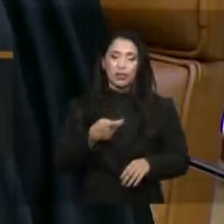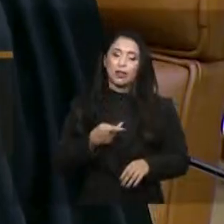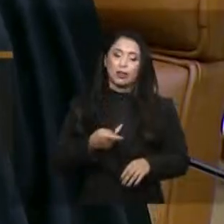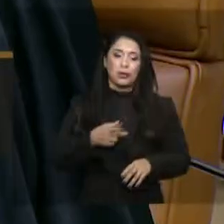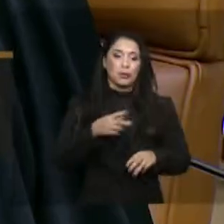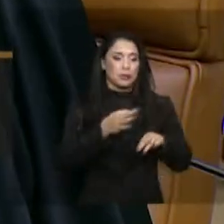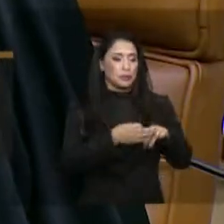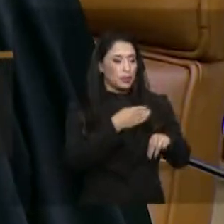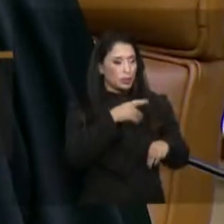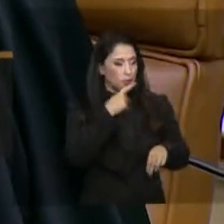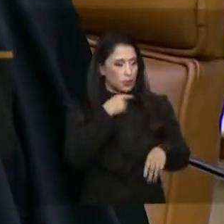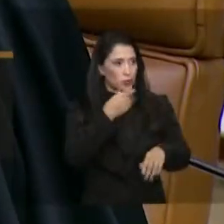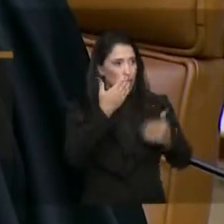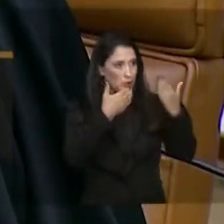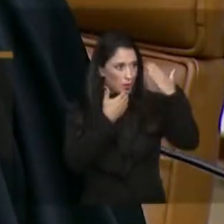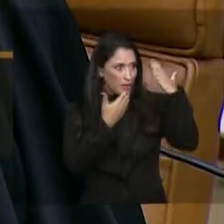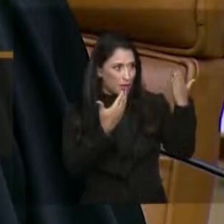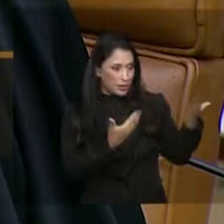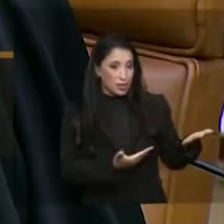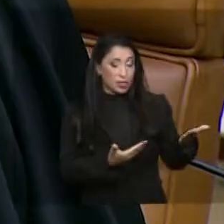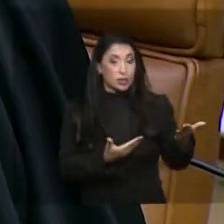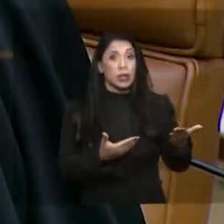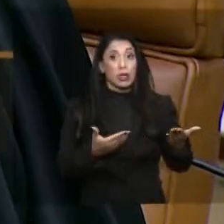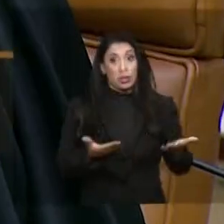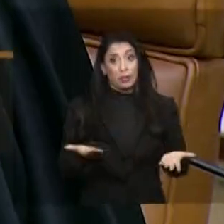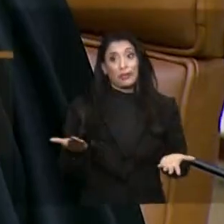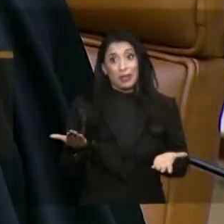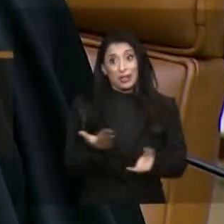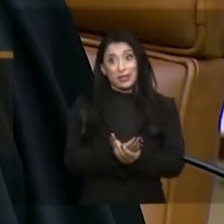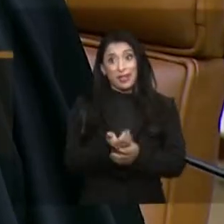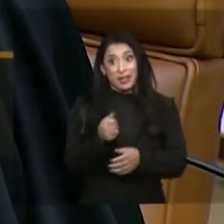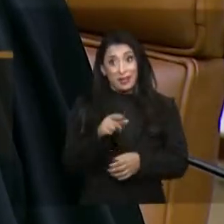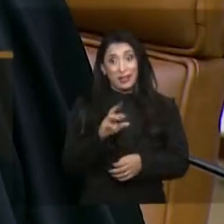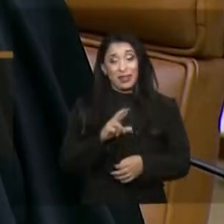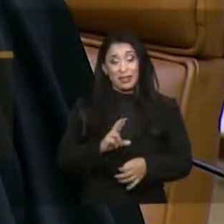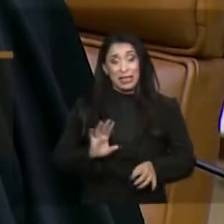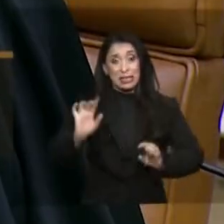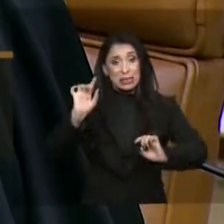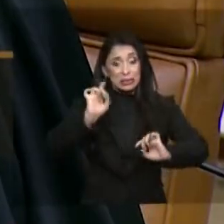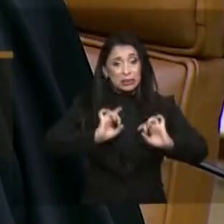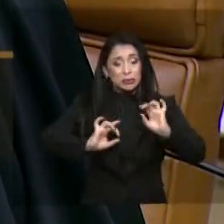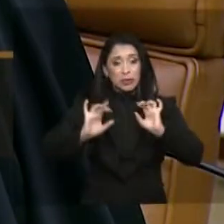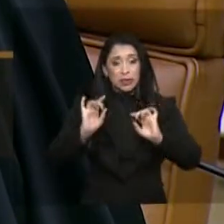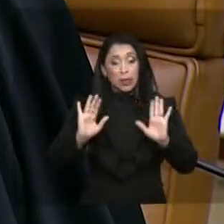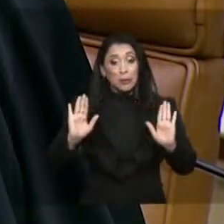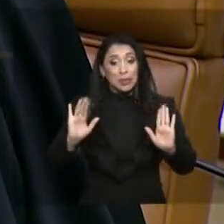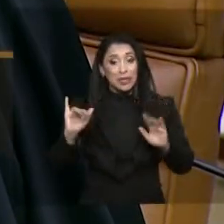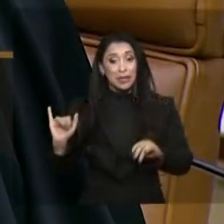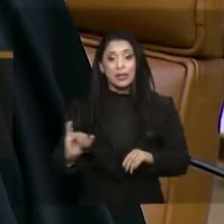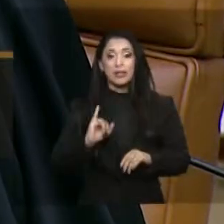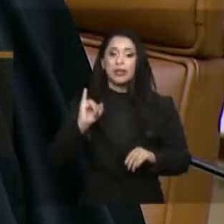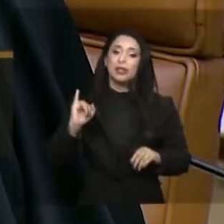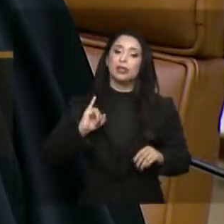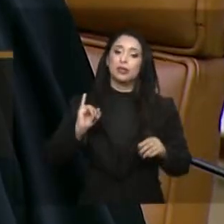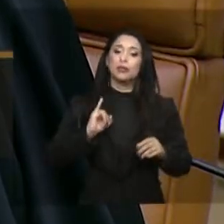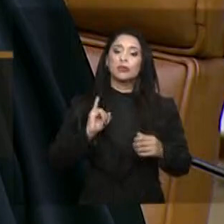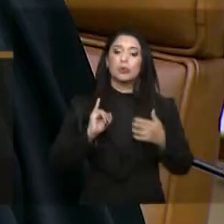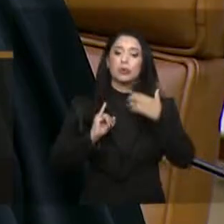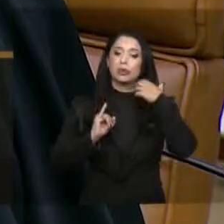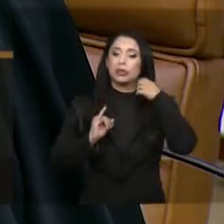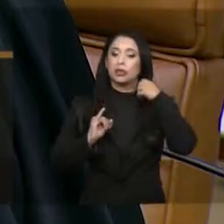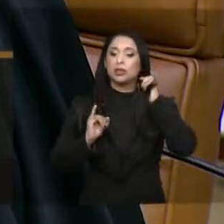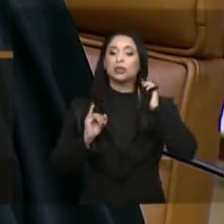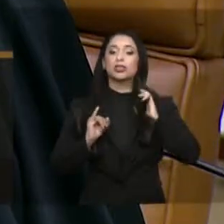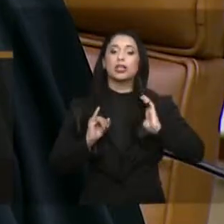Realmente, não só é peculiar, como é importante colocar uma questão, porque... Outra questão,